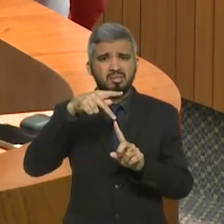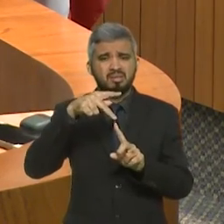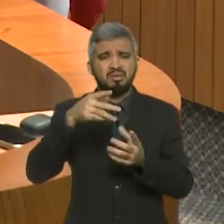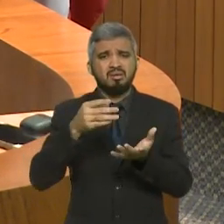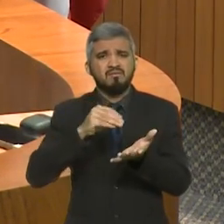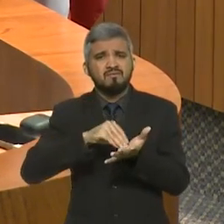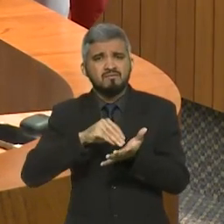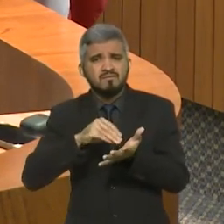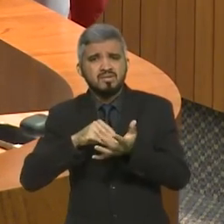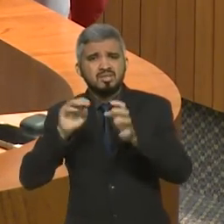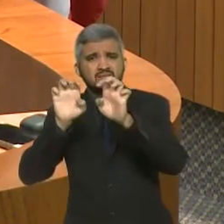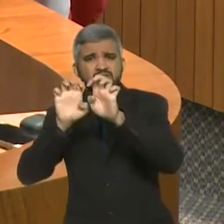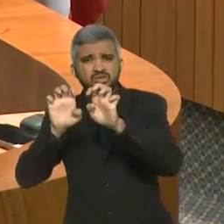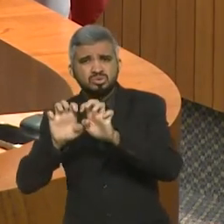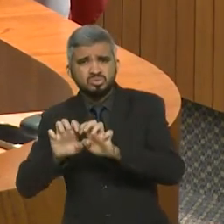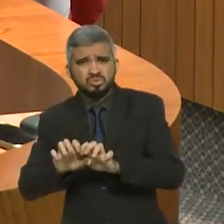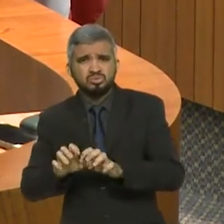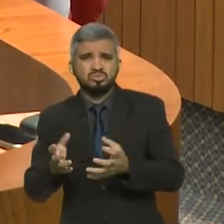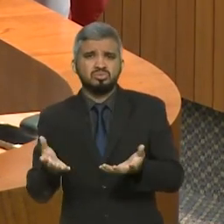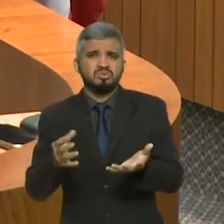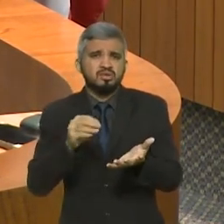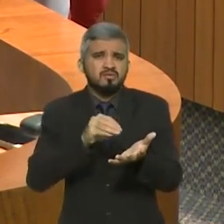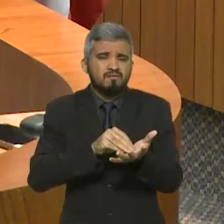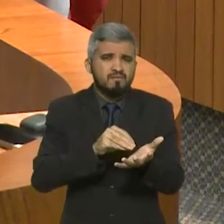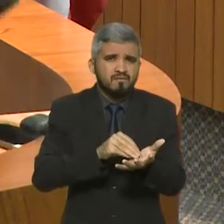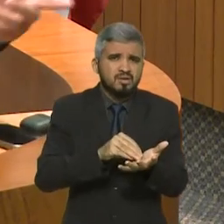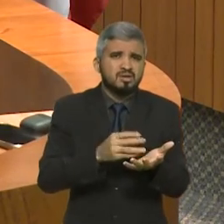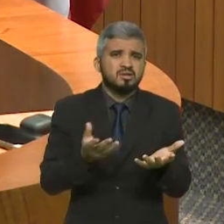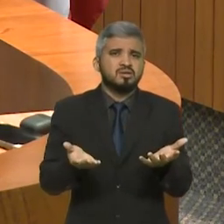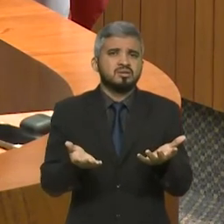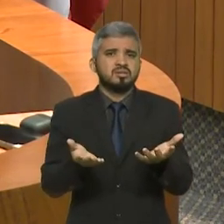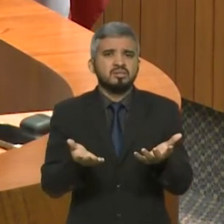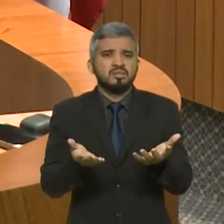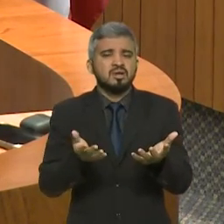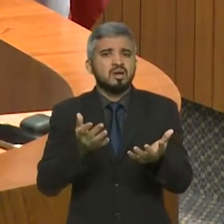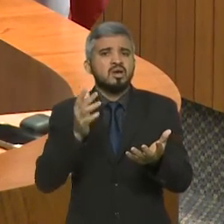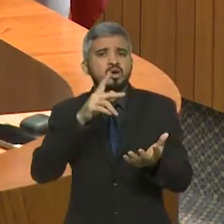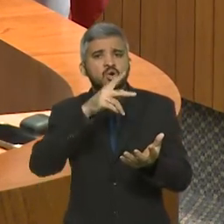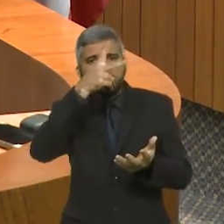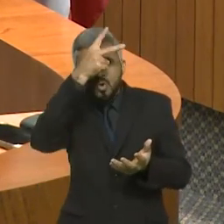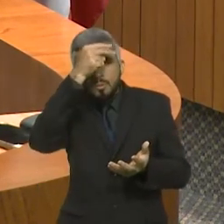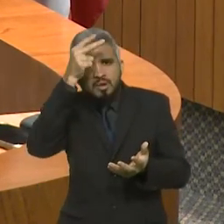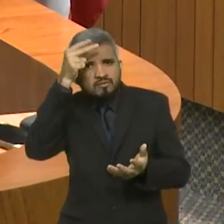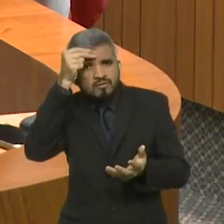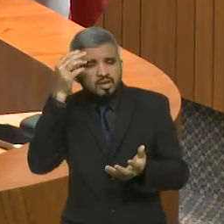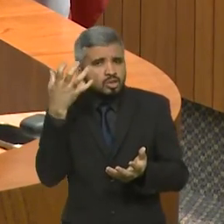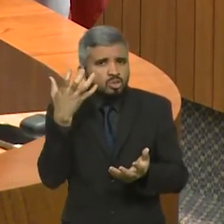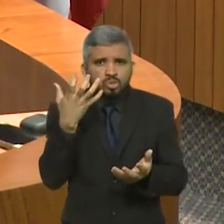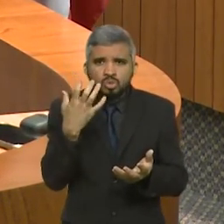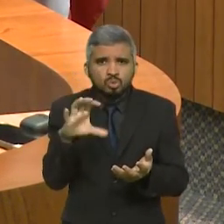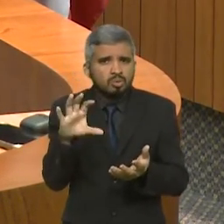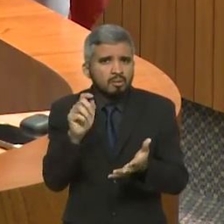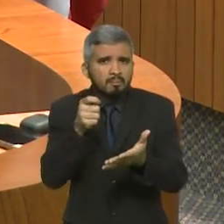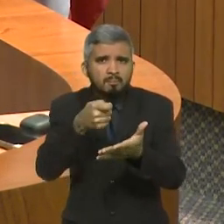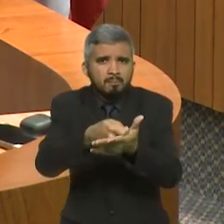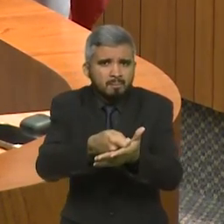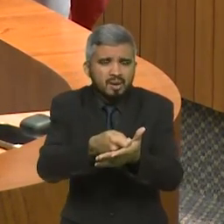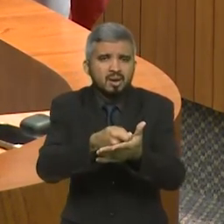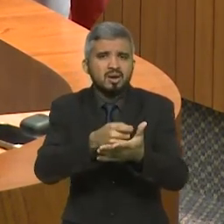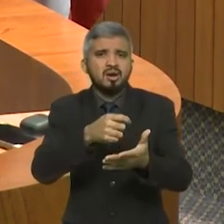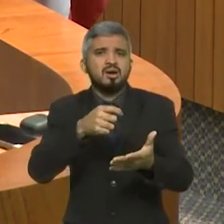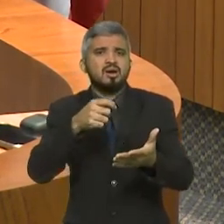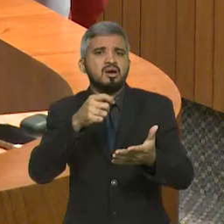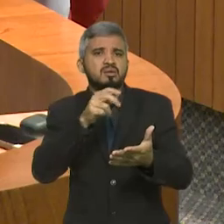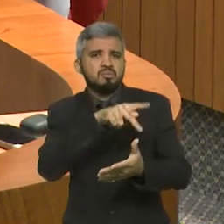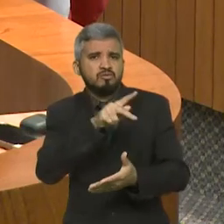sendo penalizado, que não paga o abono dos professores, agora uma taxa abusiva e absurda colocada para os aposentados, para os